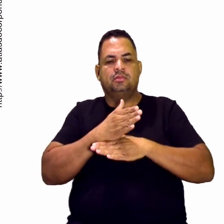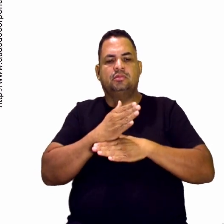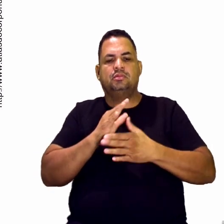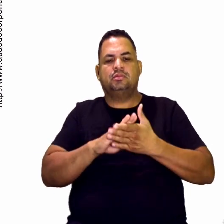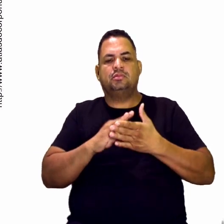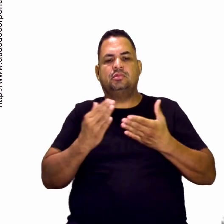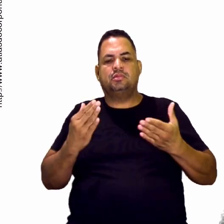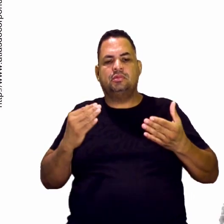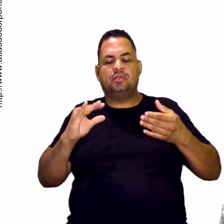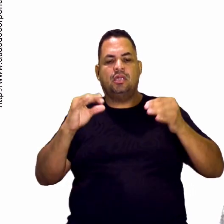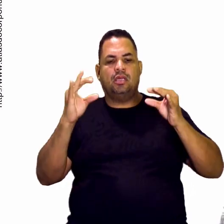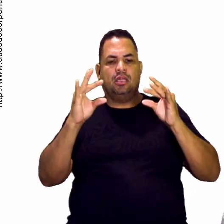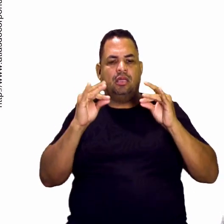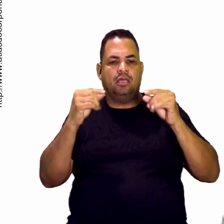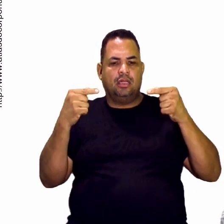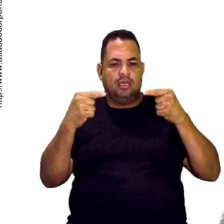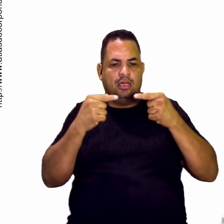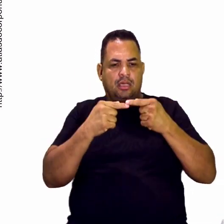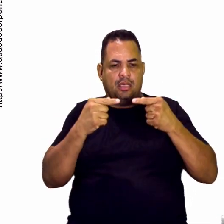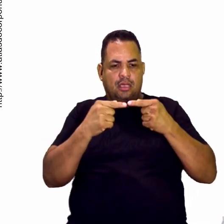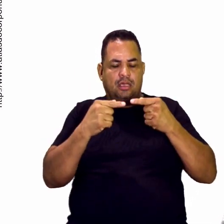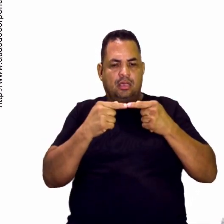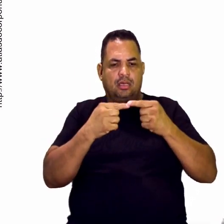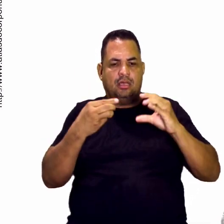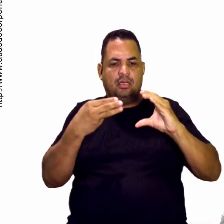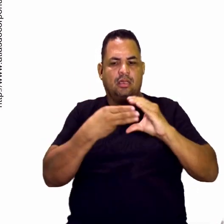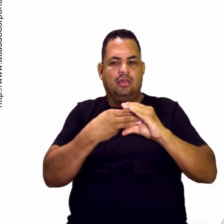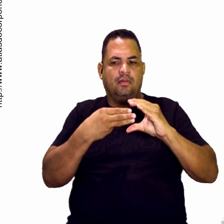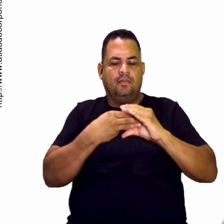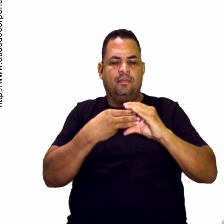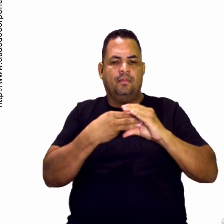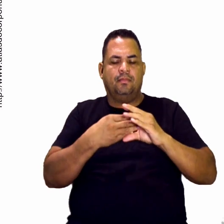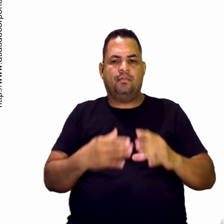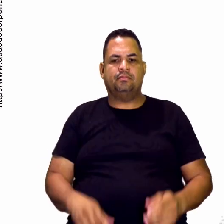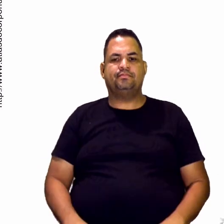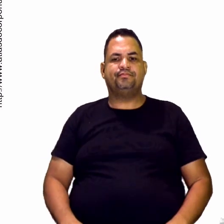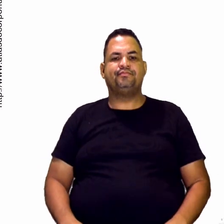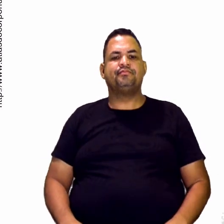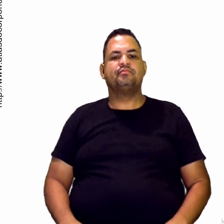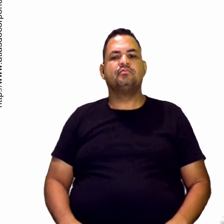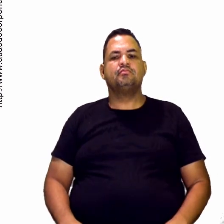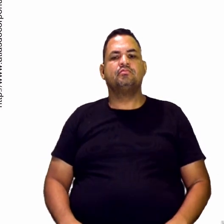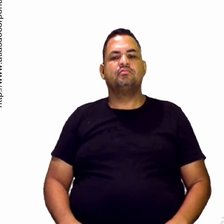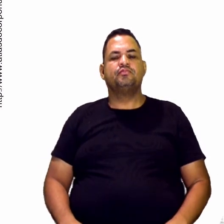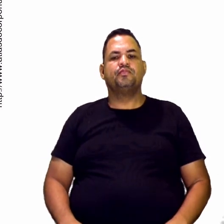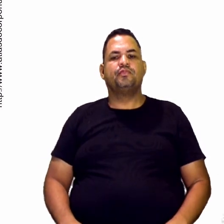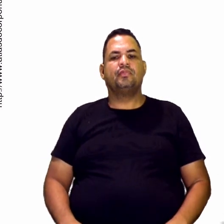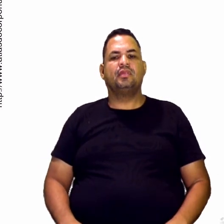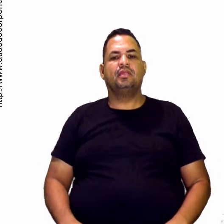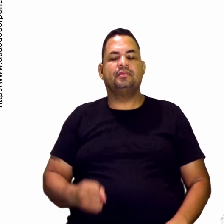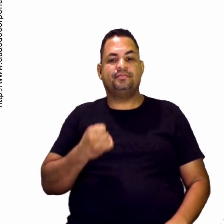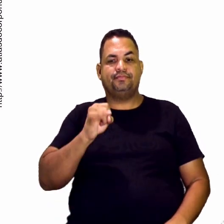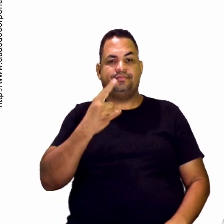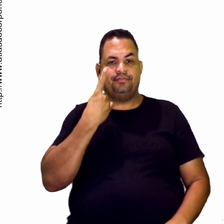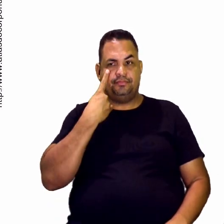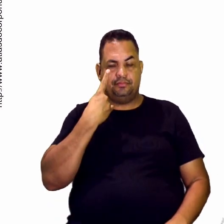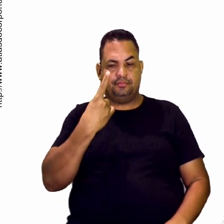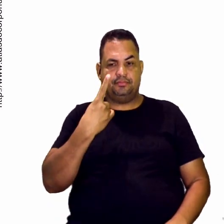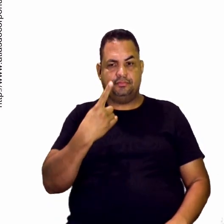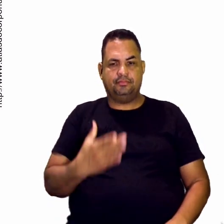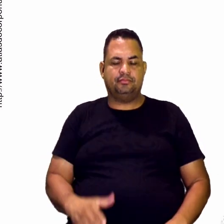membranas e grudam as células nessa região. Tá? Então, se você